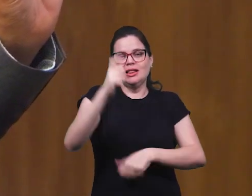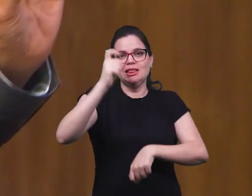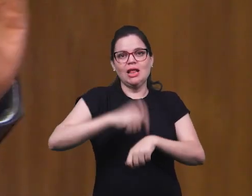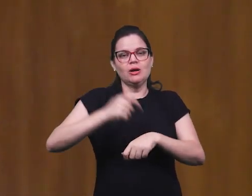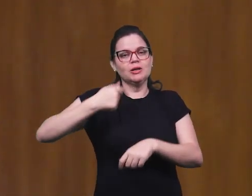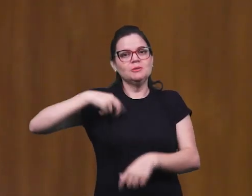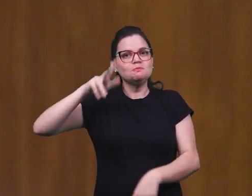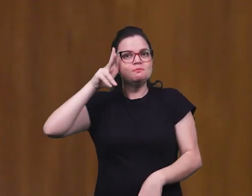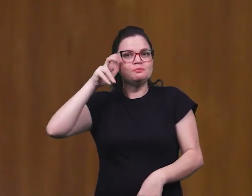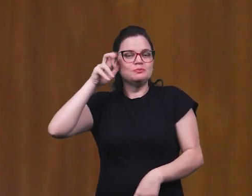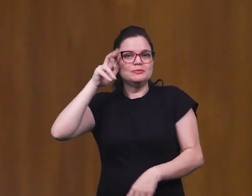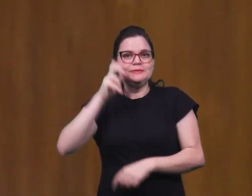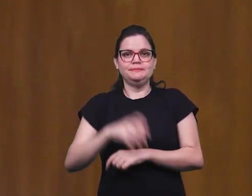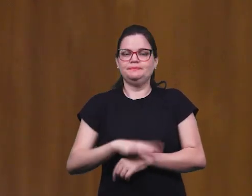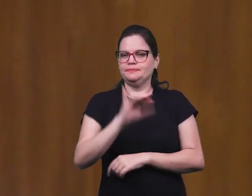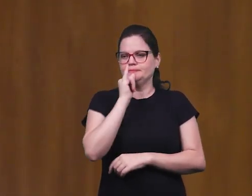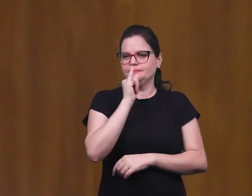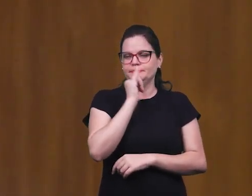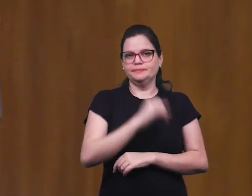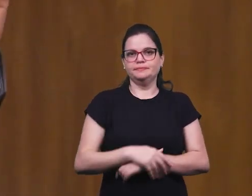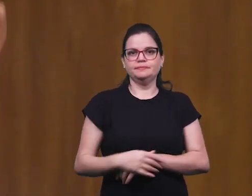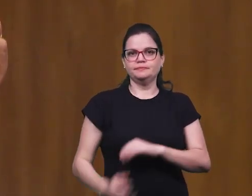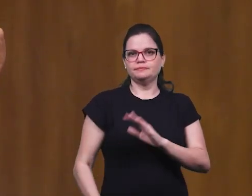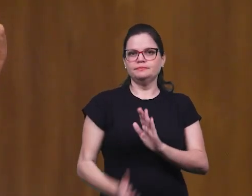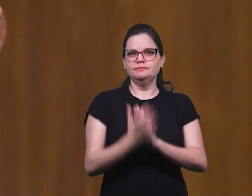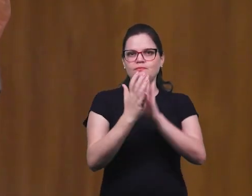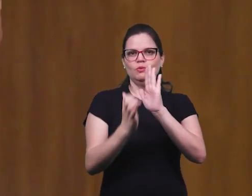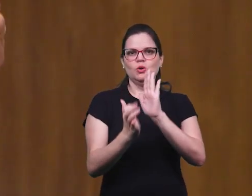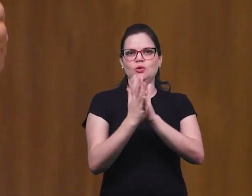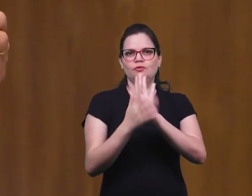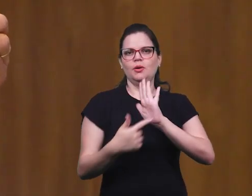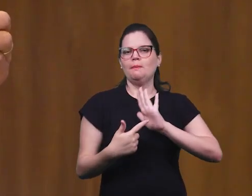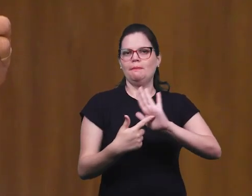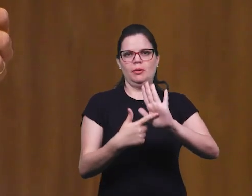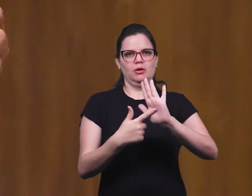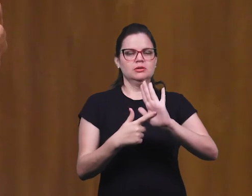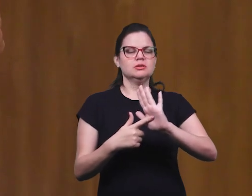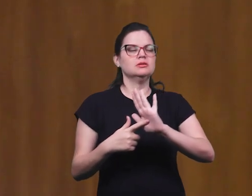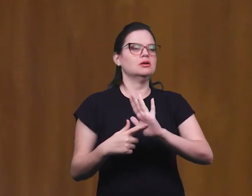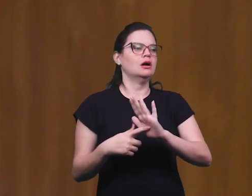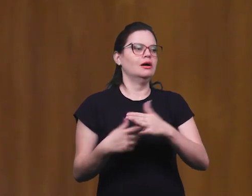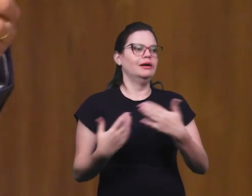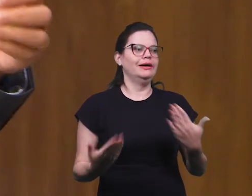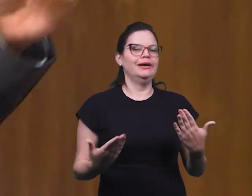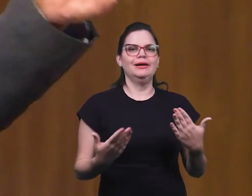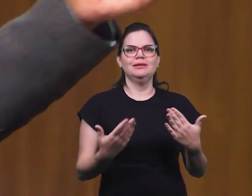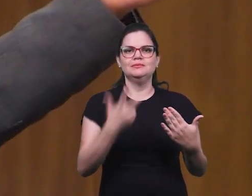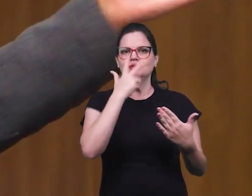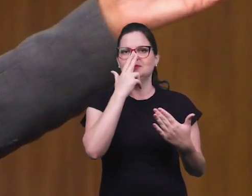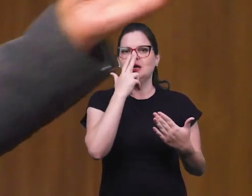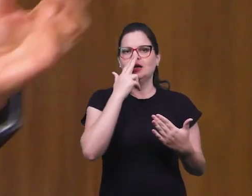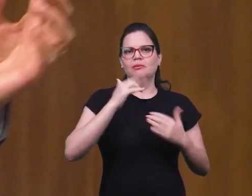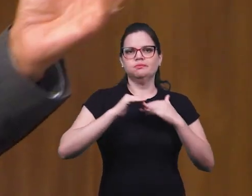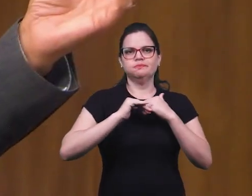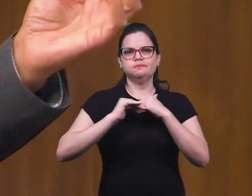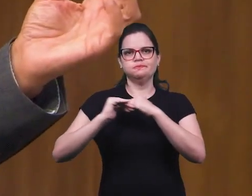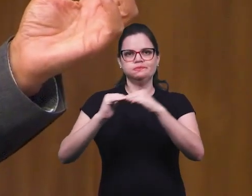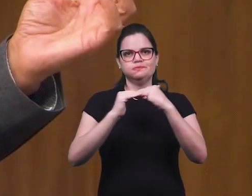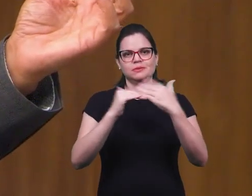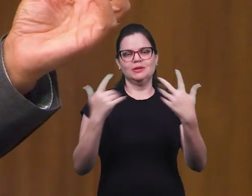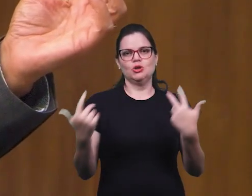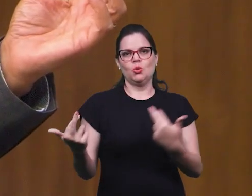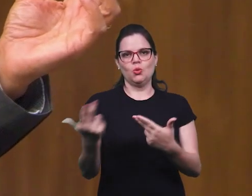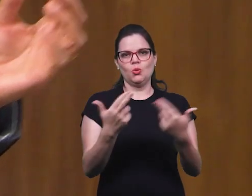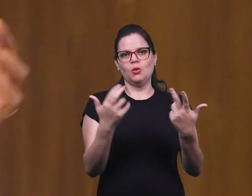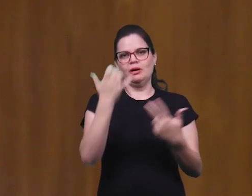Quando a música, por exemplo, louvor, ele tem um padrão definido, é muito mais fácil esse